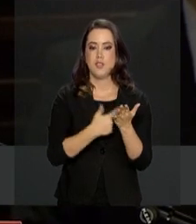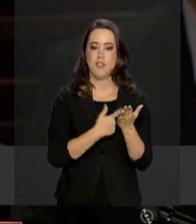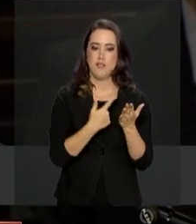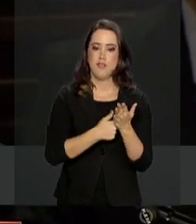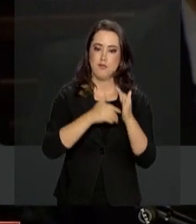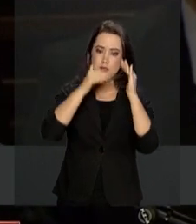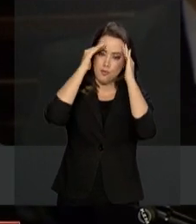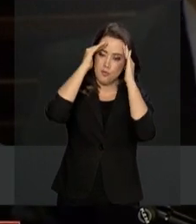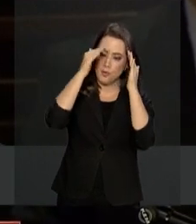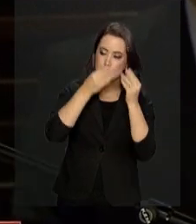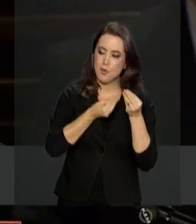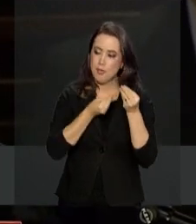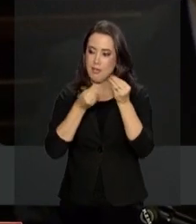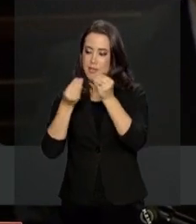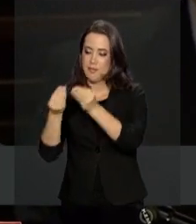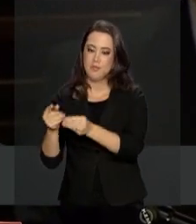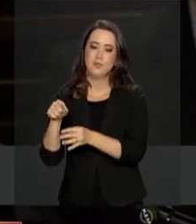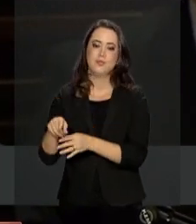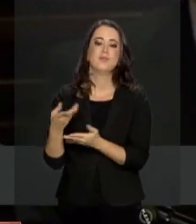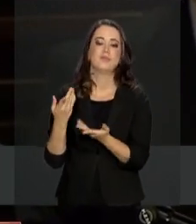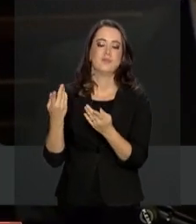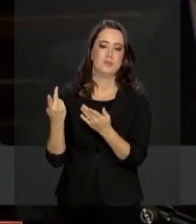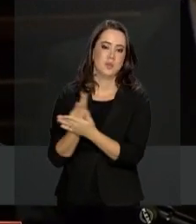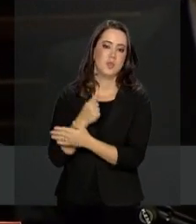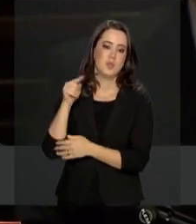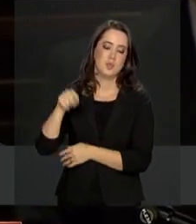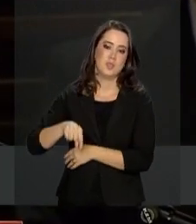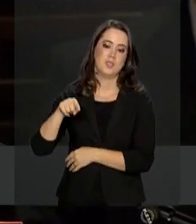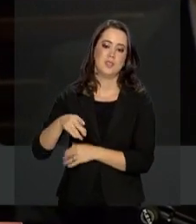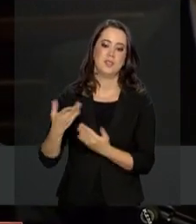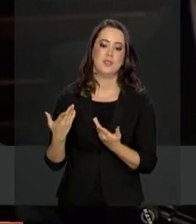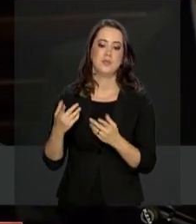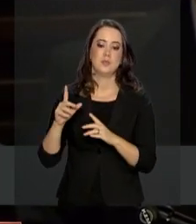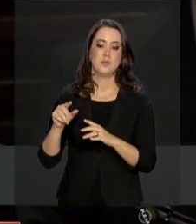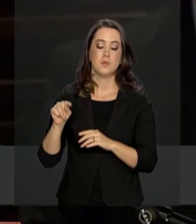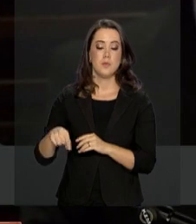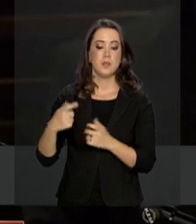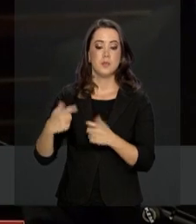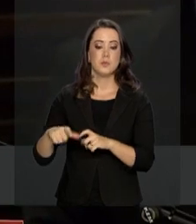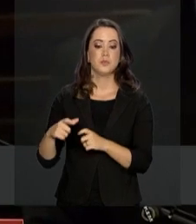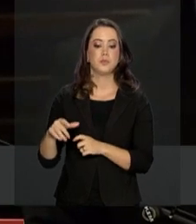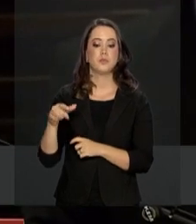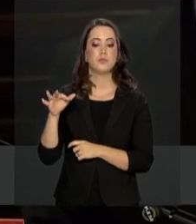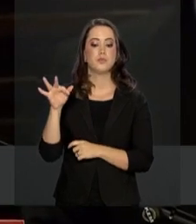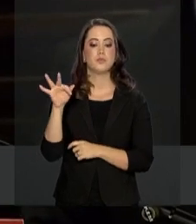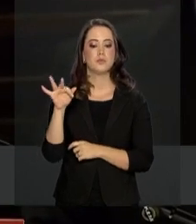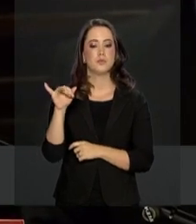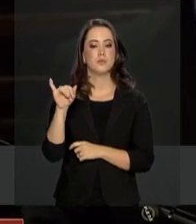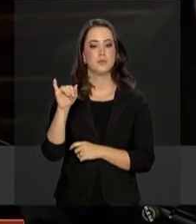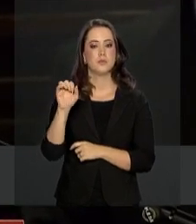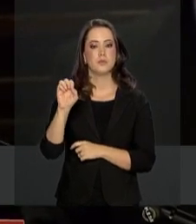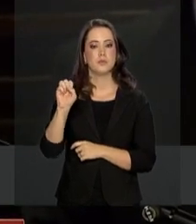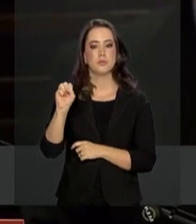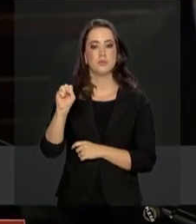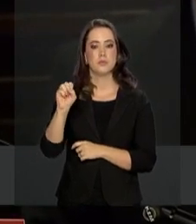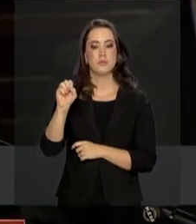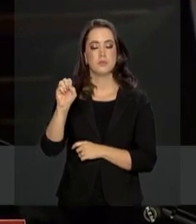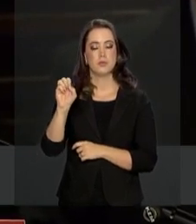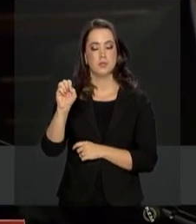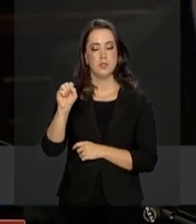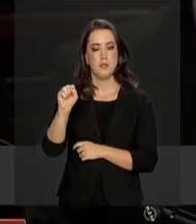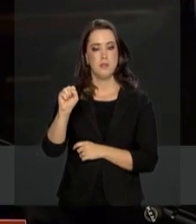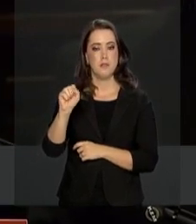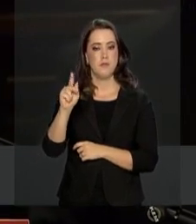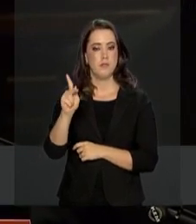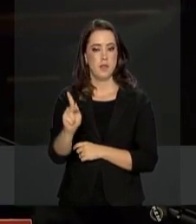e aliás a entrega deu se precisamente aqui na federação das indústrias do estado de são